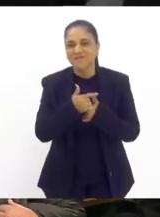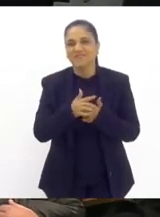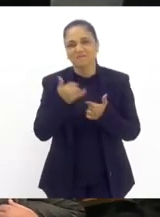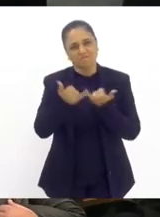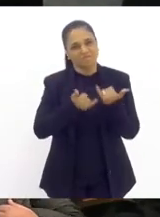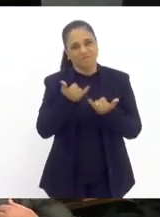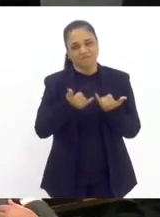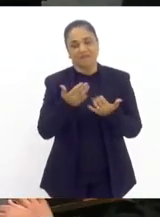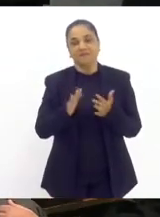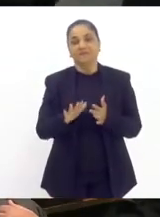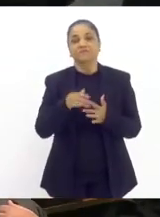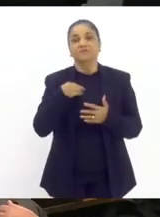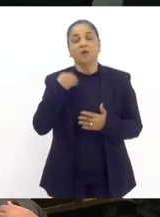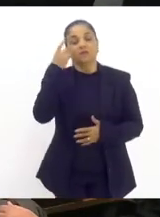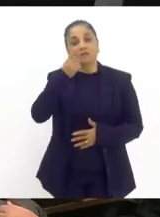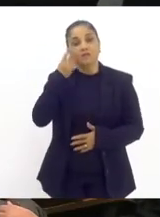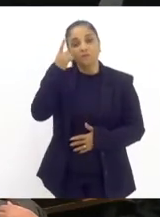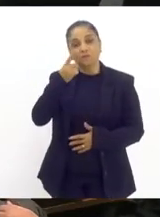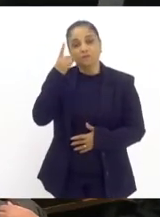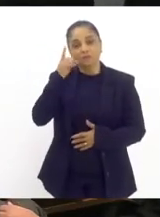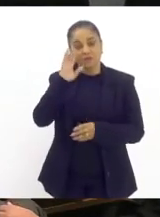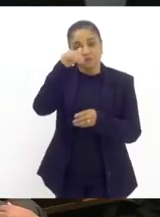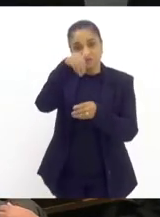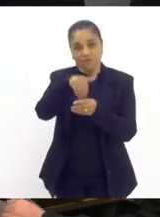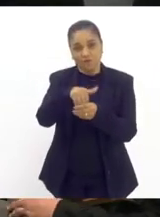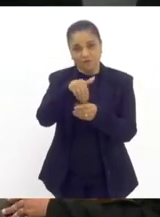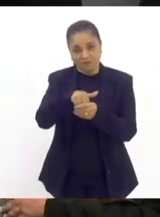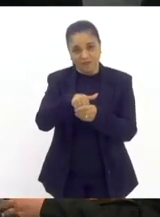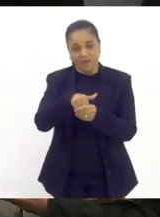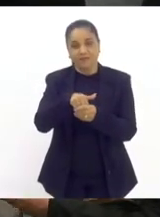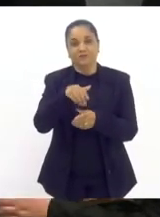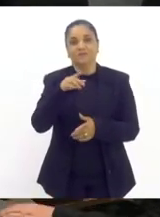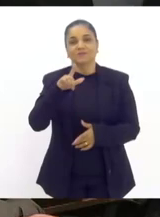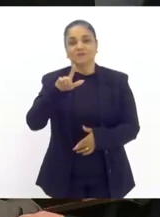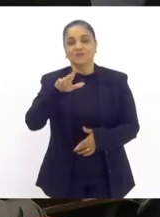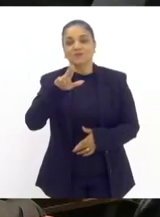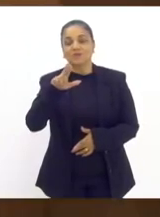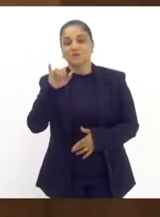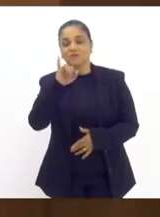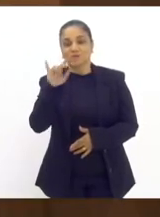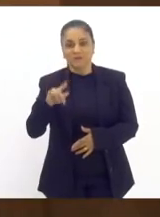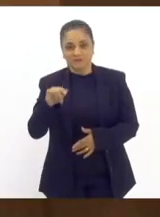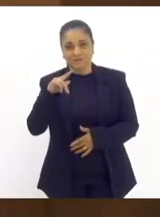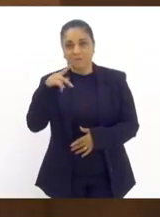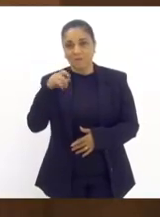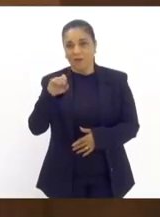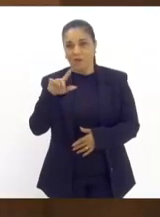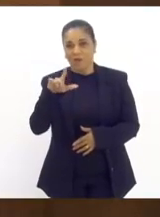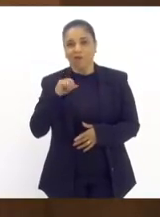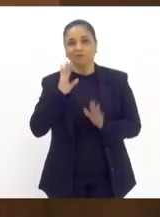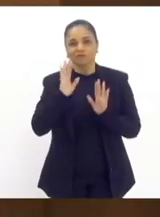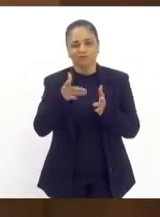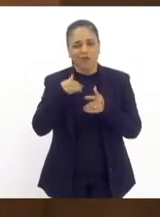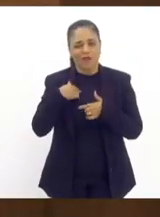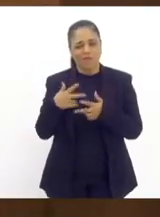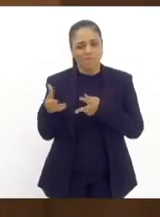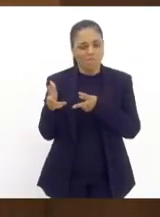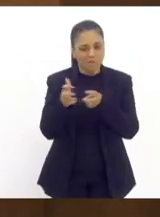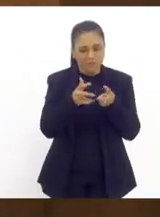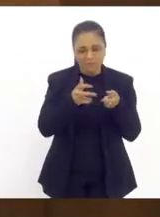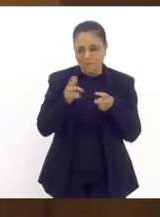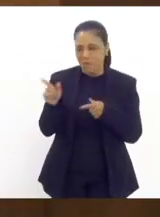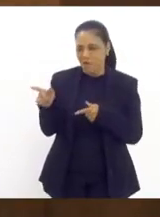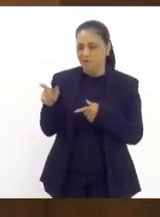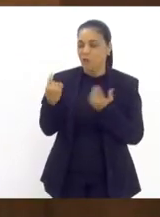vossa excelência é um deputado testado mas Deputado Municipal é mais que vossa excelência então ele já até viu seu espaço de conspiração dentro da Luz